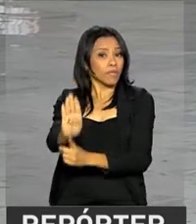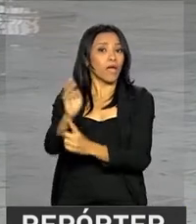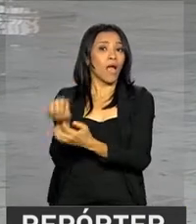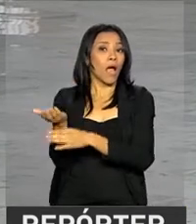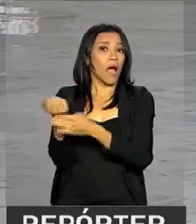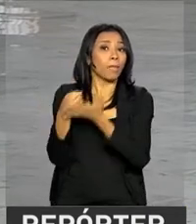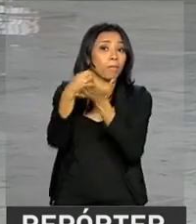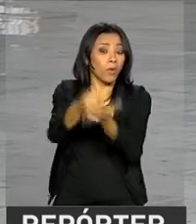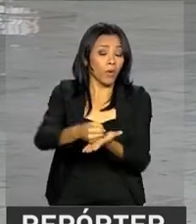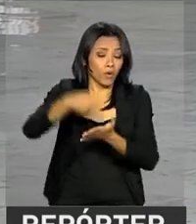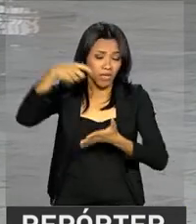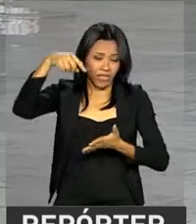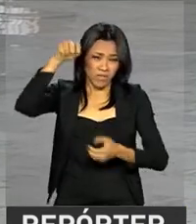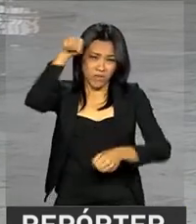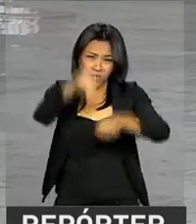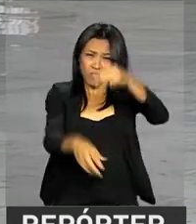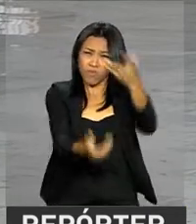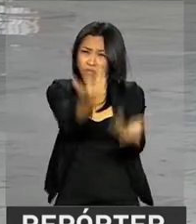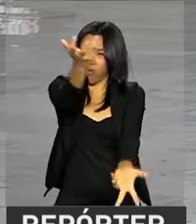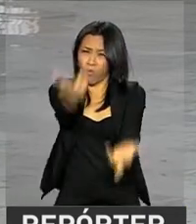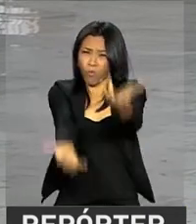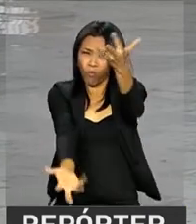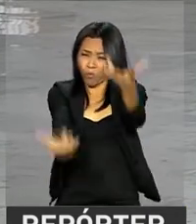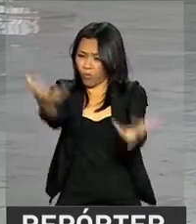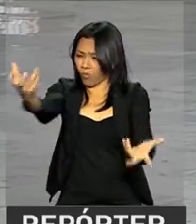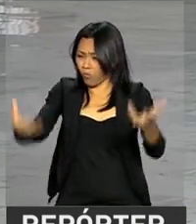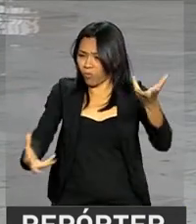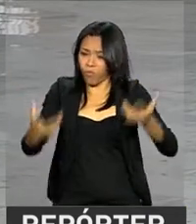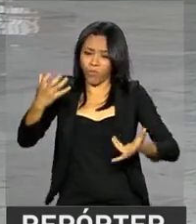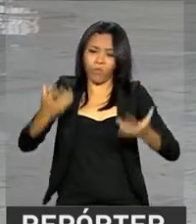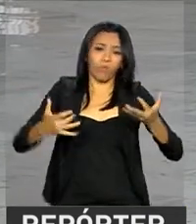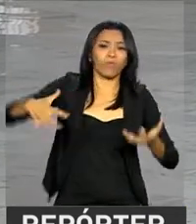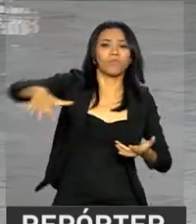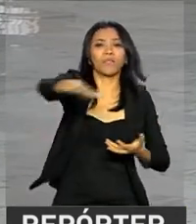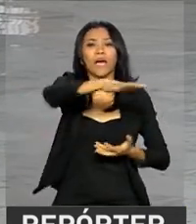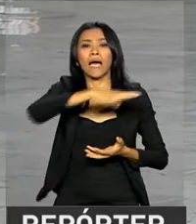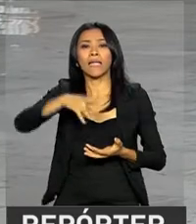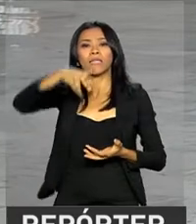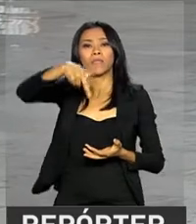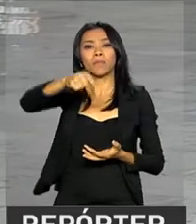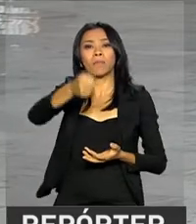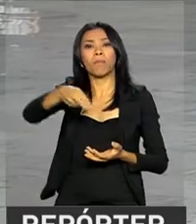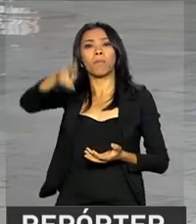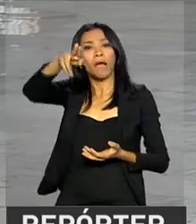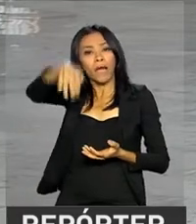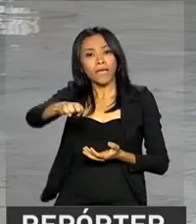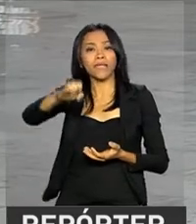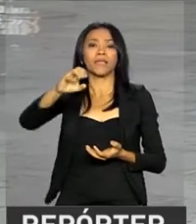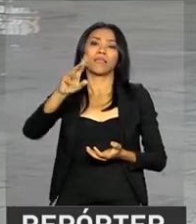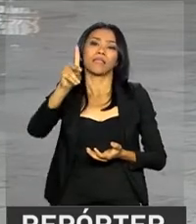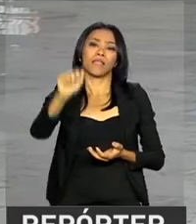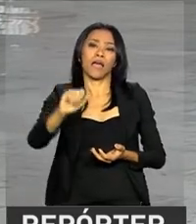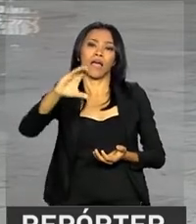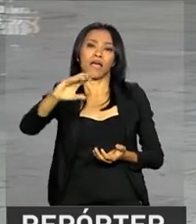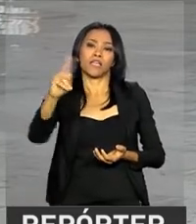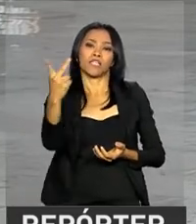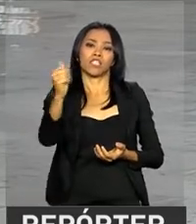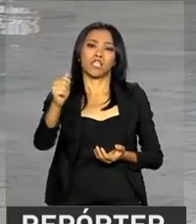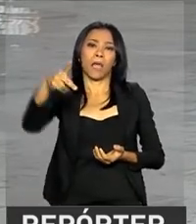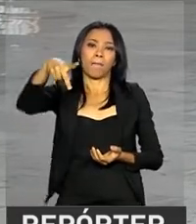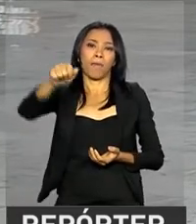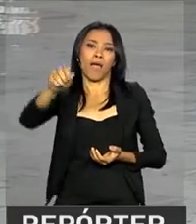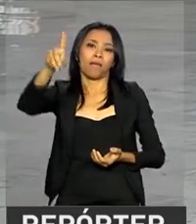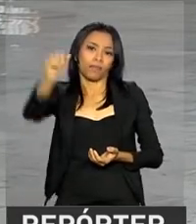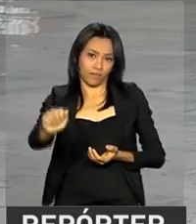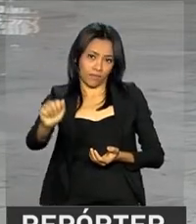o combate ao incêndio que consome a vegetação do Parque Nacional da Chapada dos Veadeiros na região nordeste